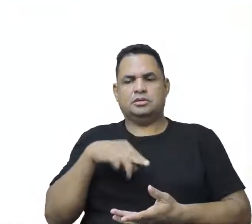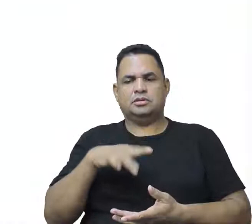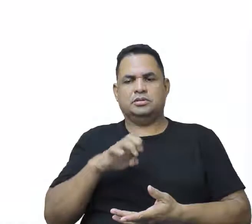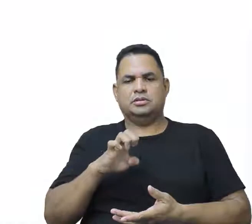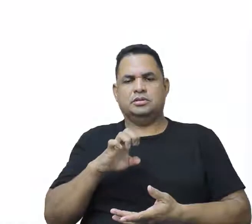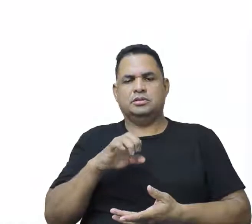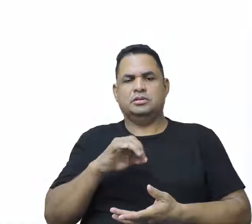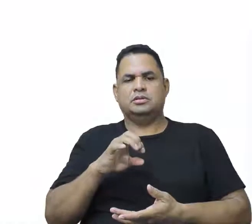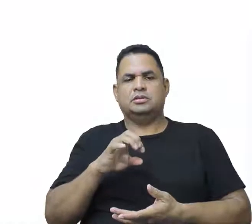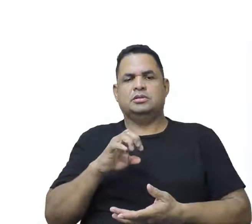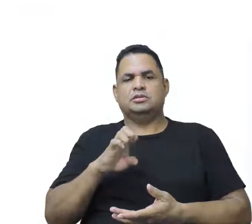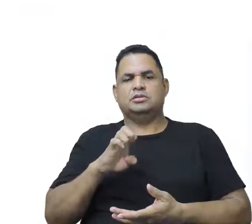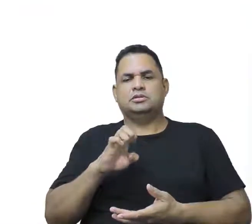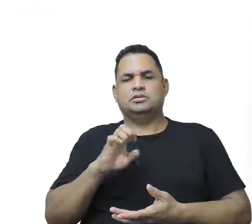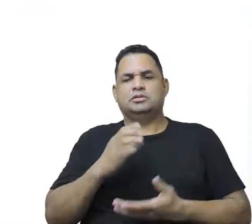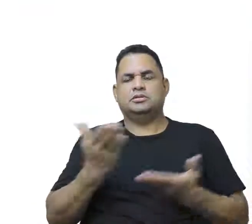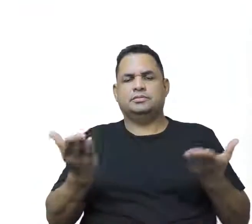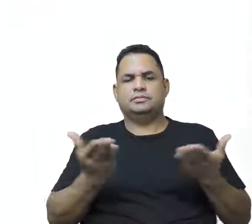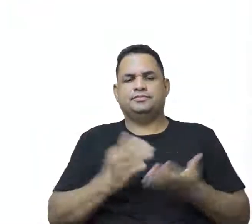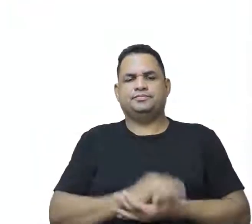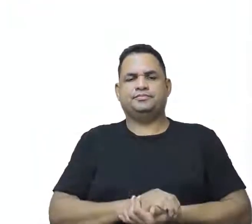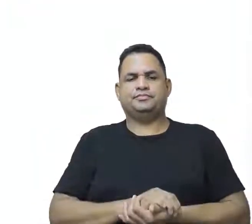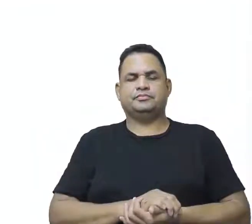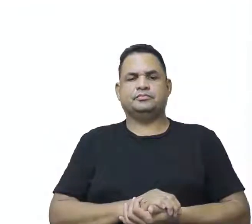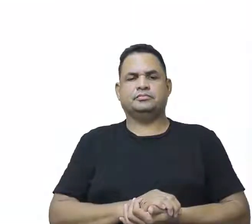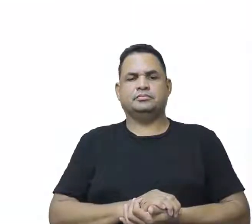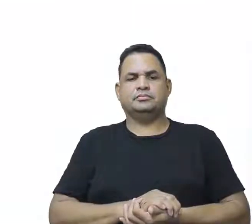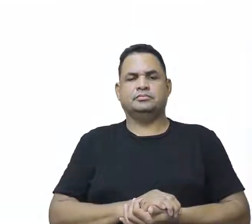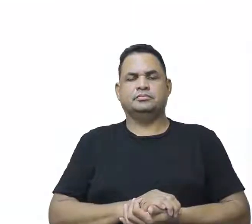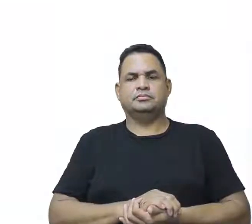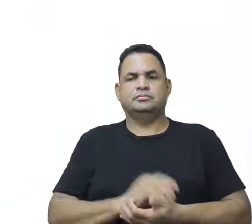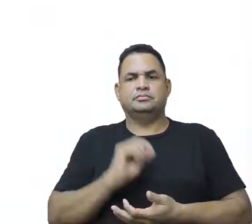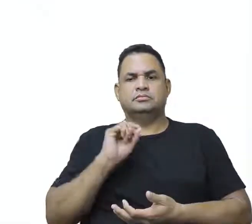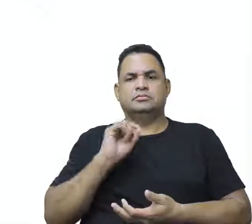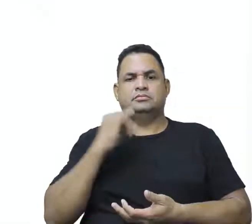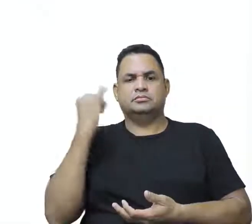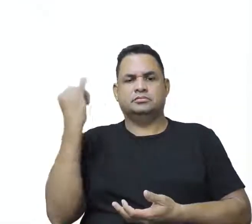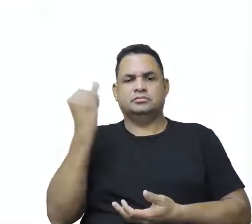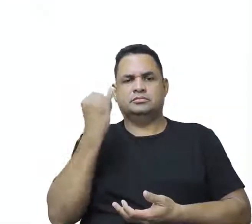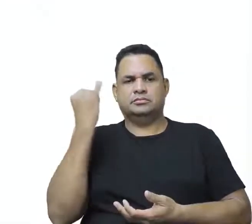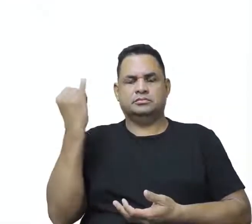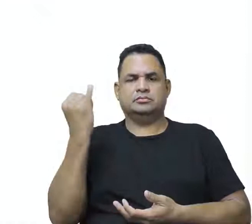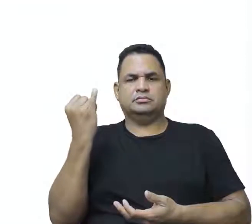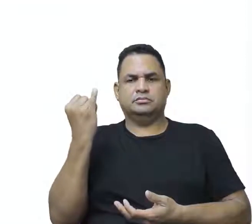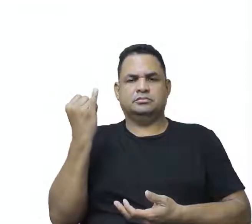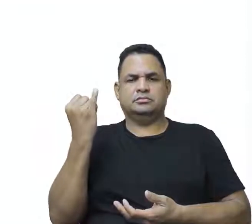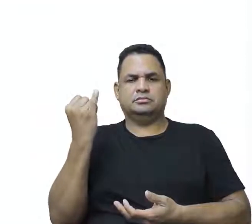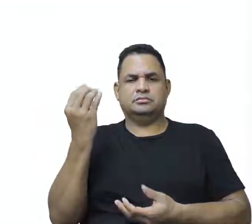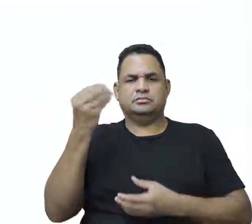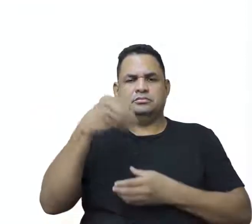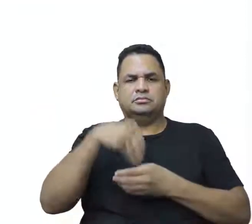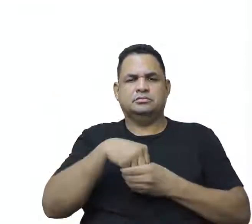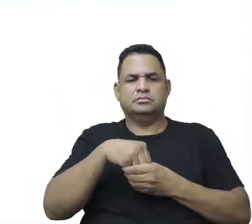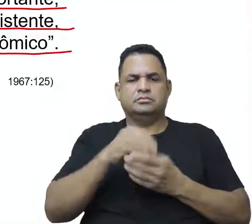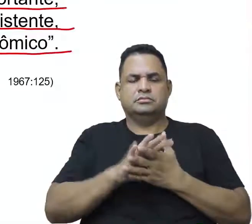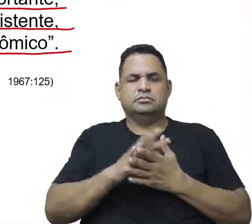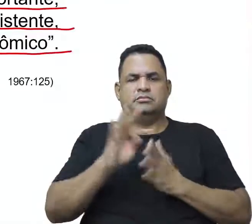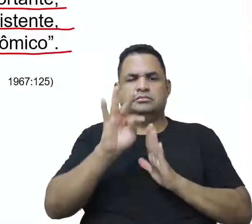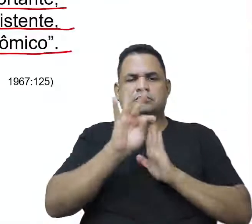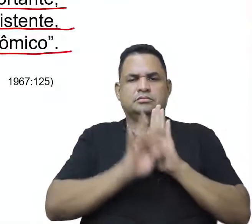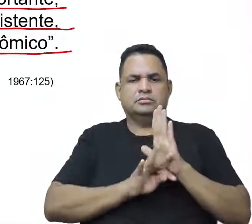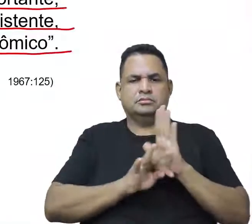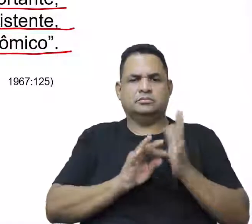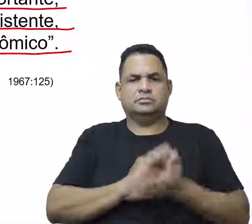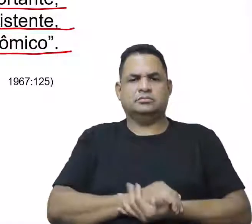correta, tá? Então, o que foi importante, né? Dentro do texto aqui,